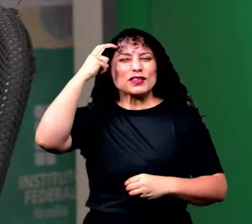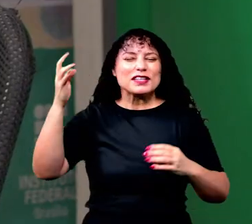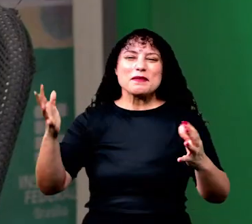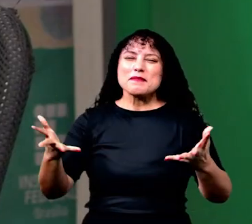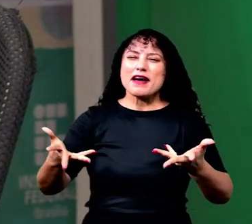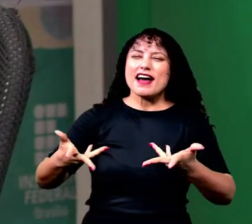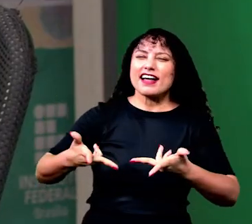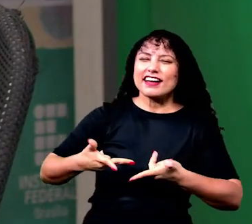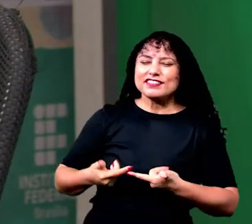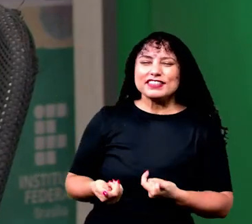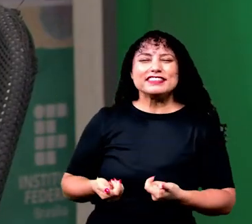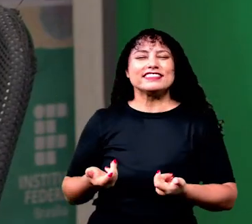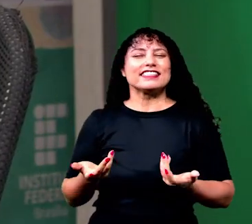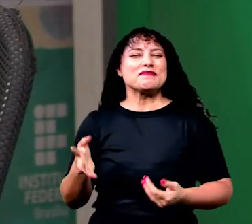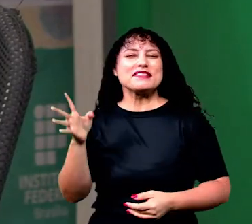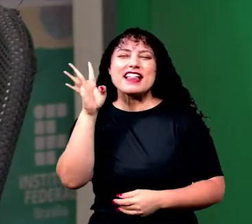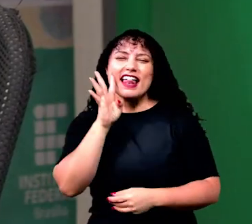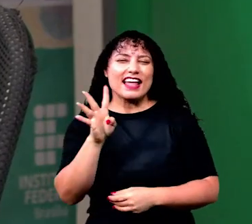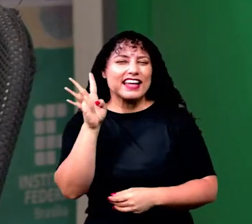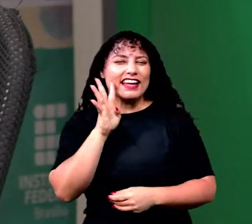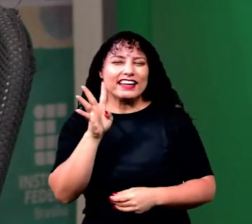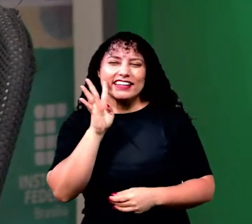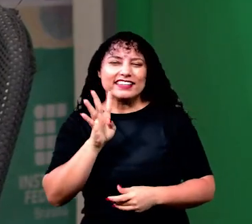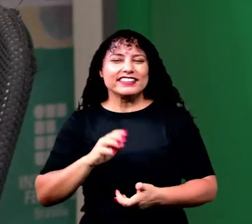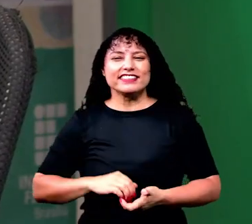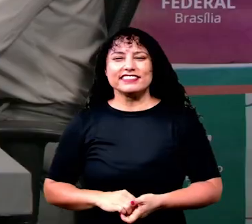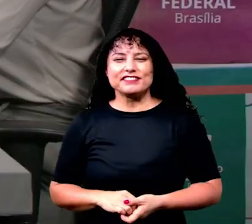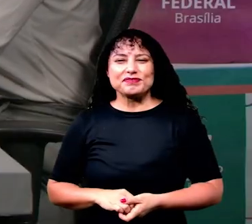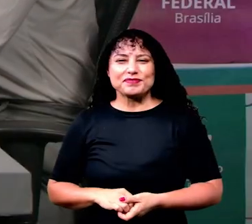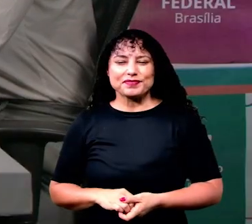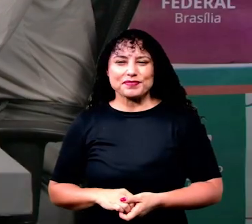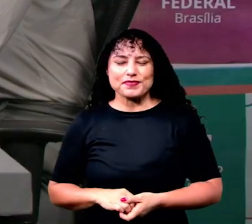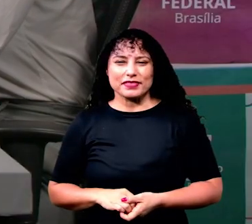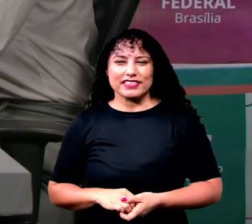uma cultura maravilhosa, sabe? É muito bacana.